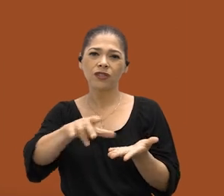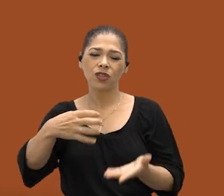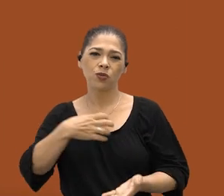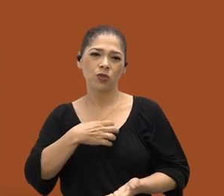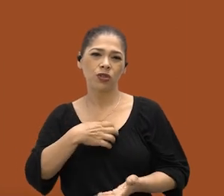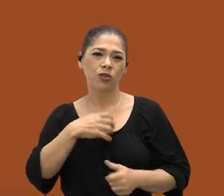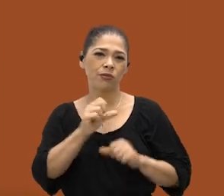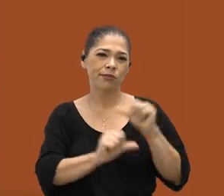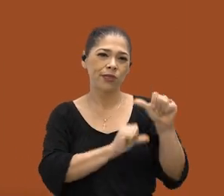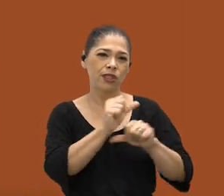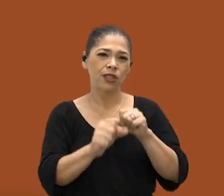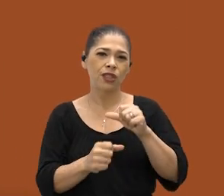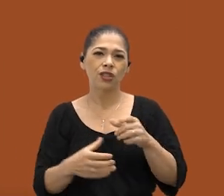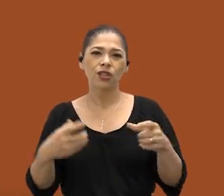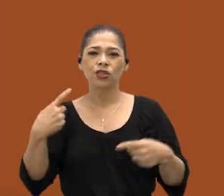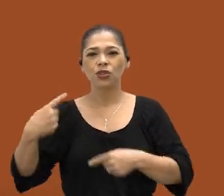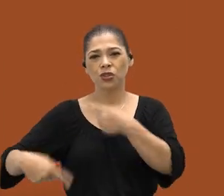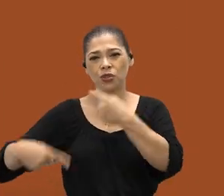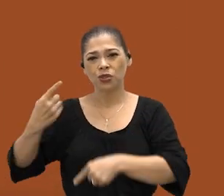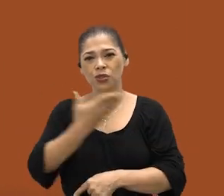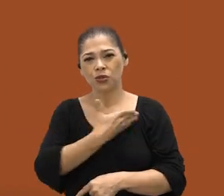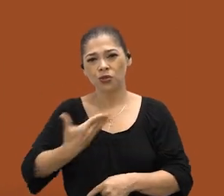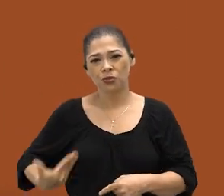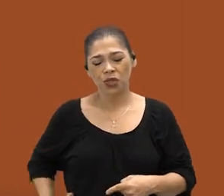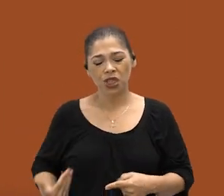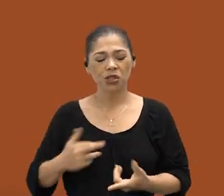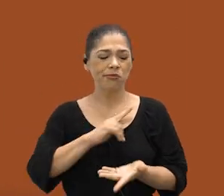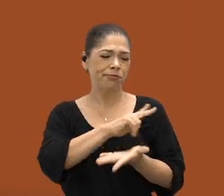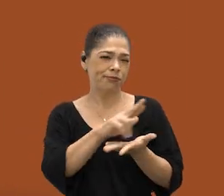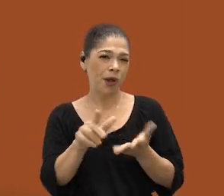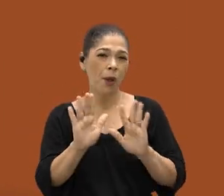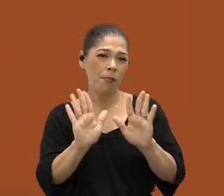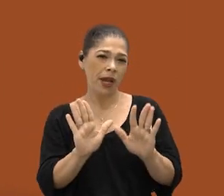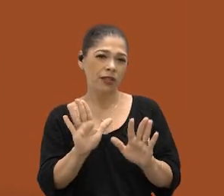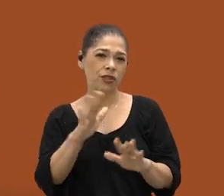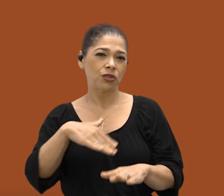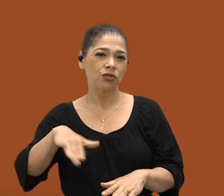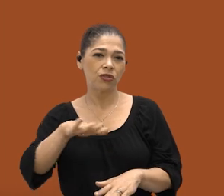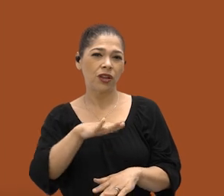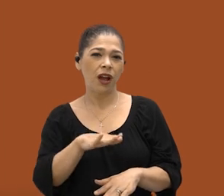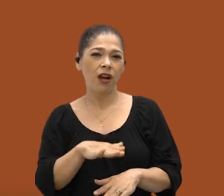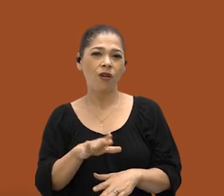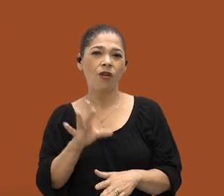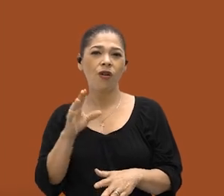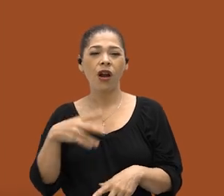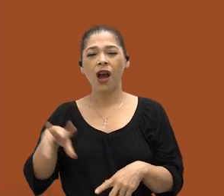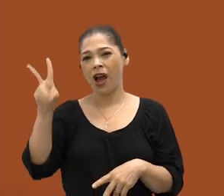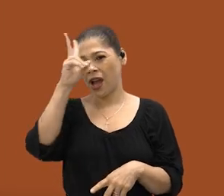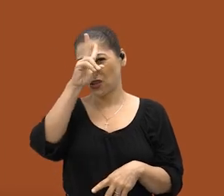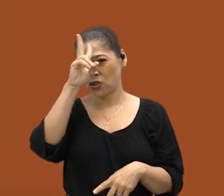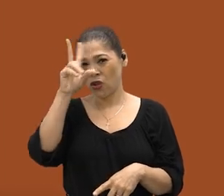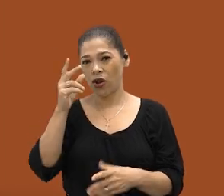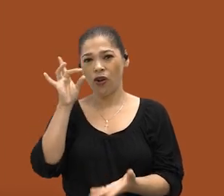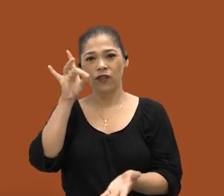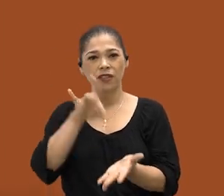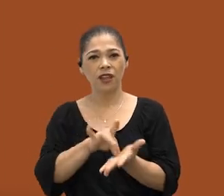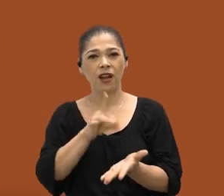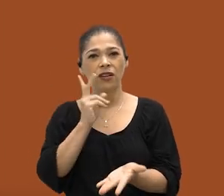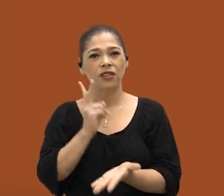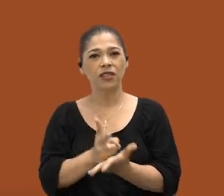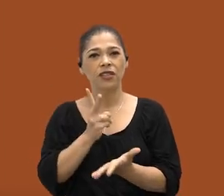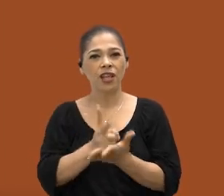diferentes modos nas mudanças de regime político de governantes mas que em geral a versão oficial da história do Brasil